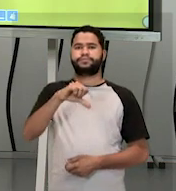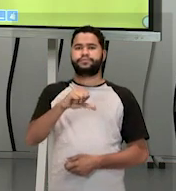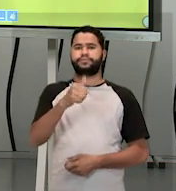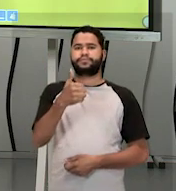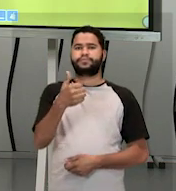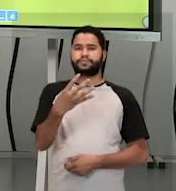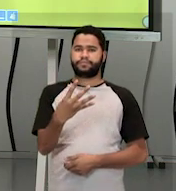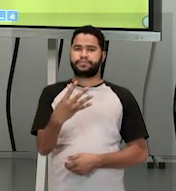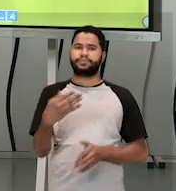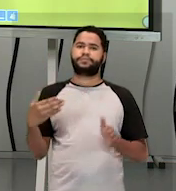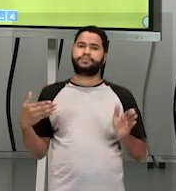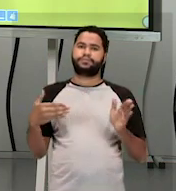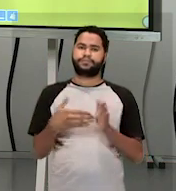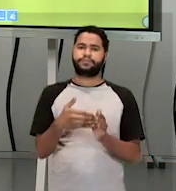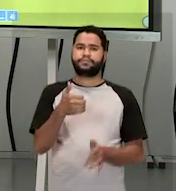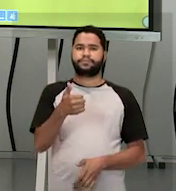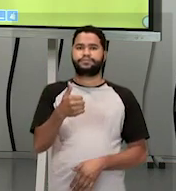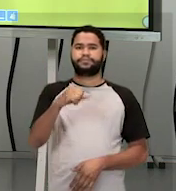1914,